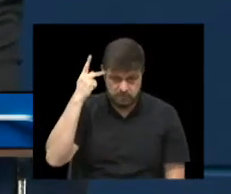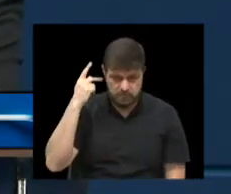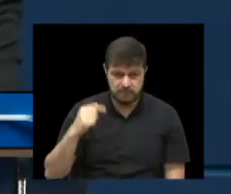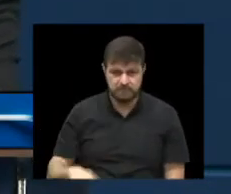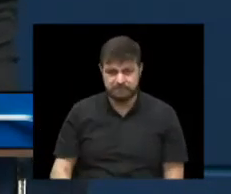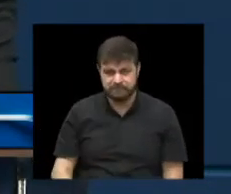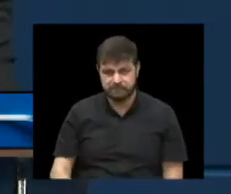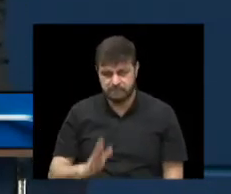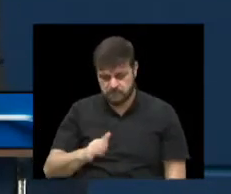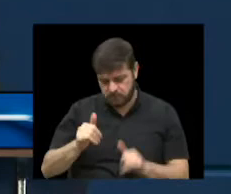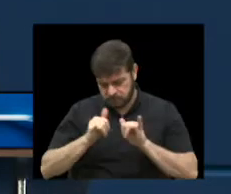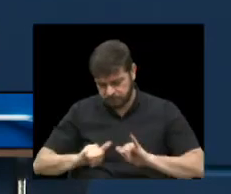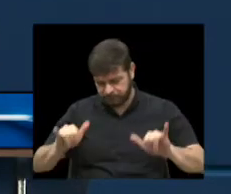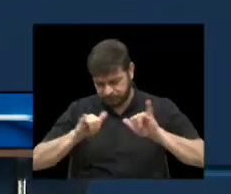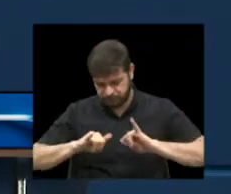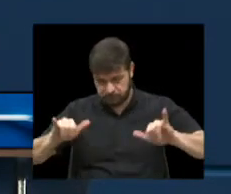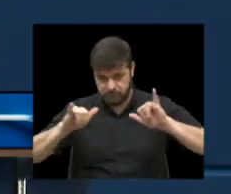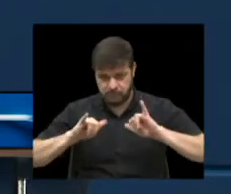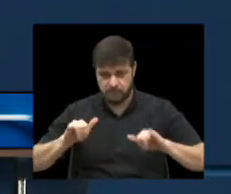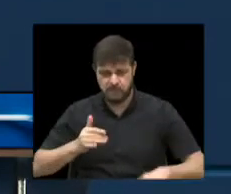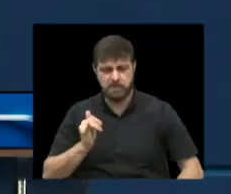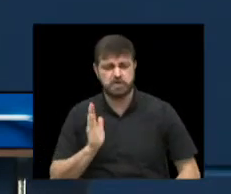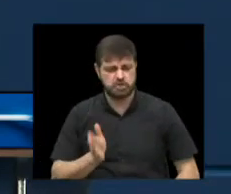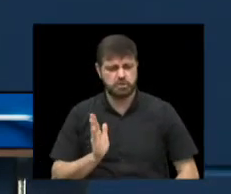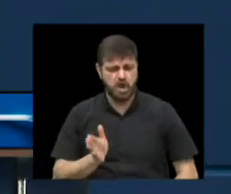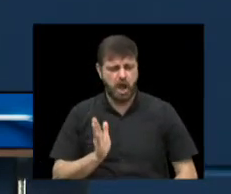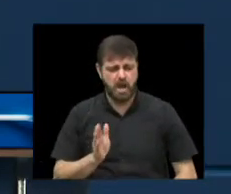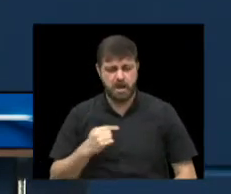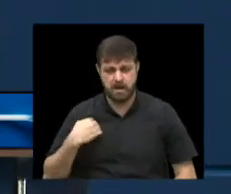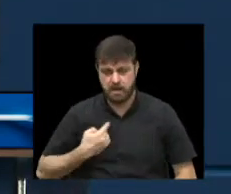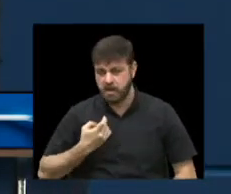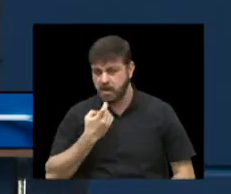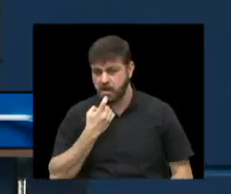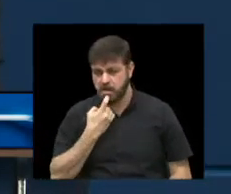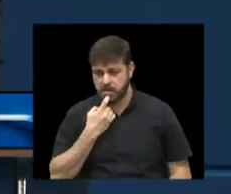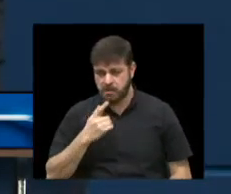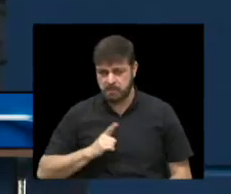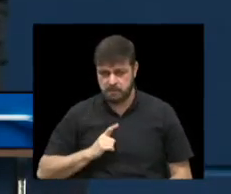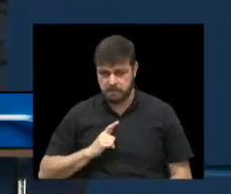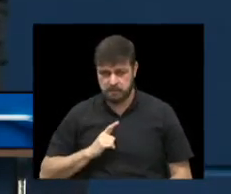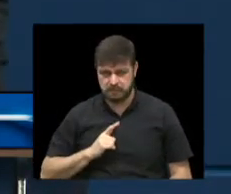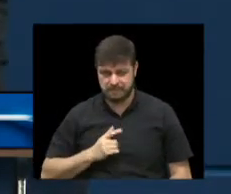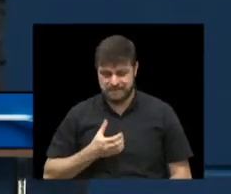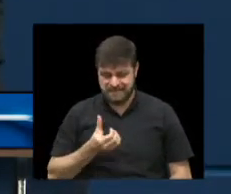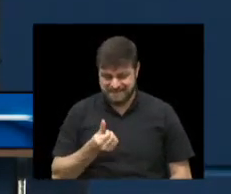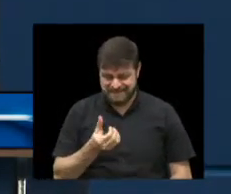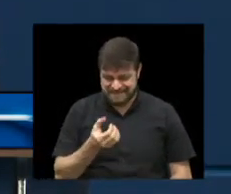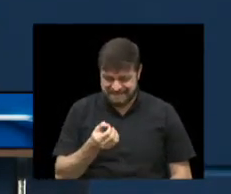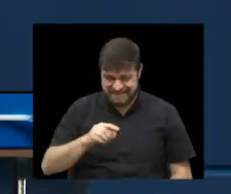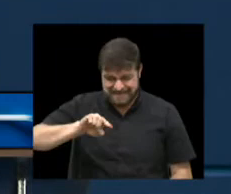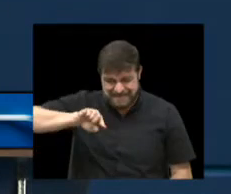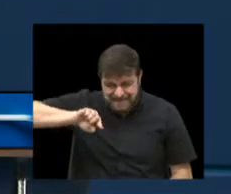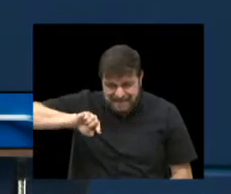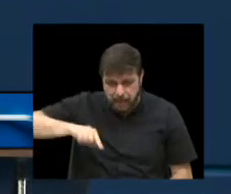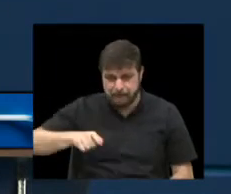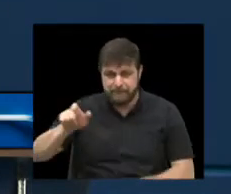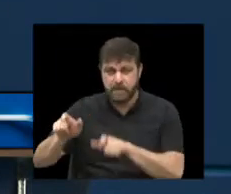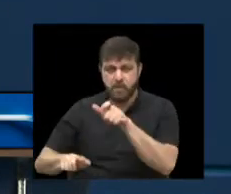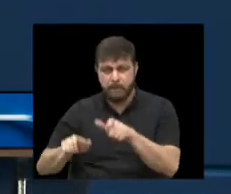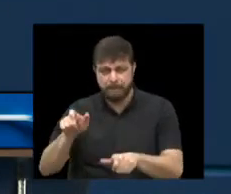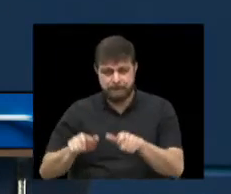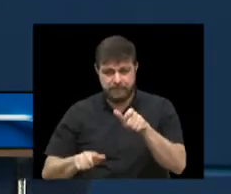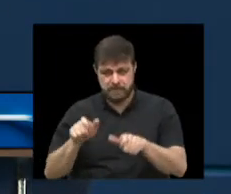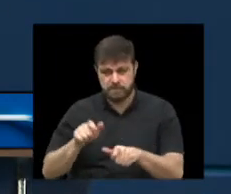em outra oportunidade, que Campinas são 60 mil pessoas que se